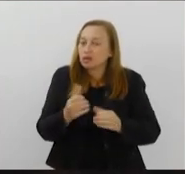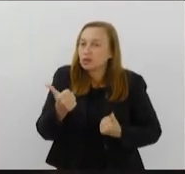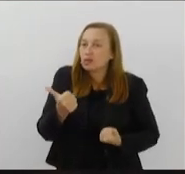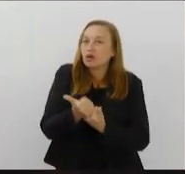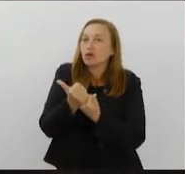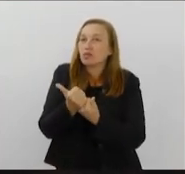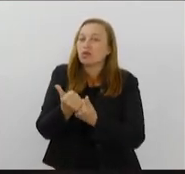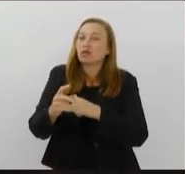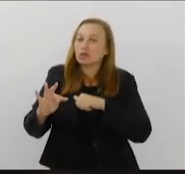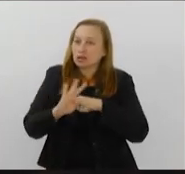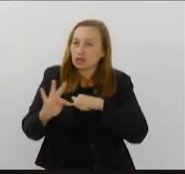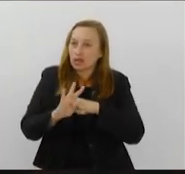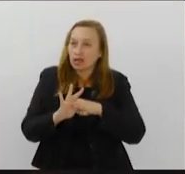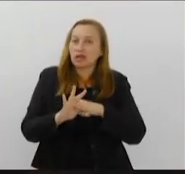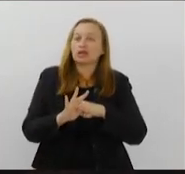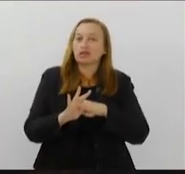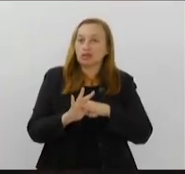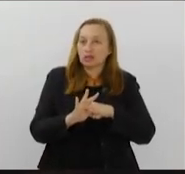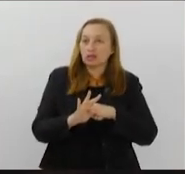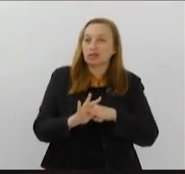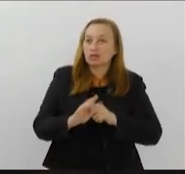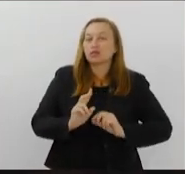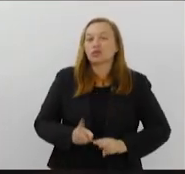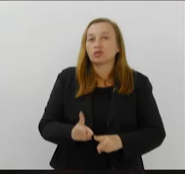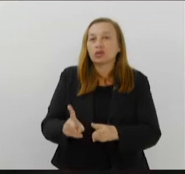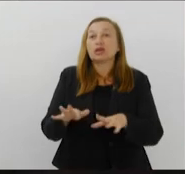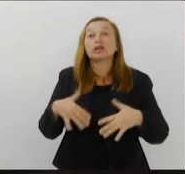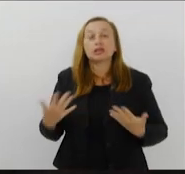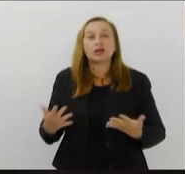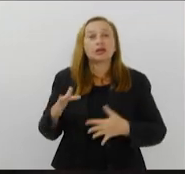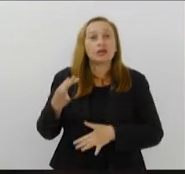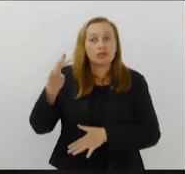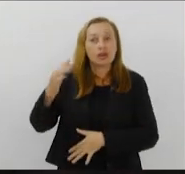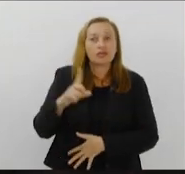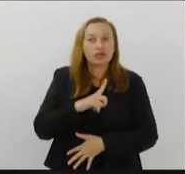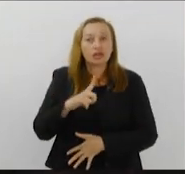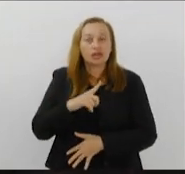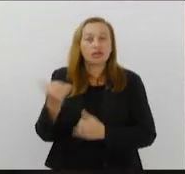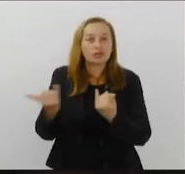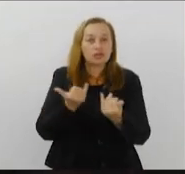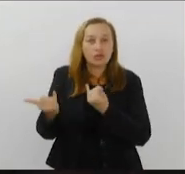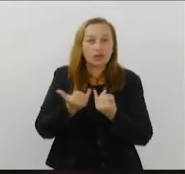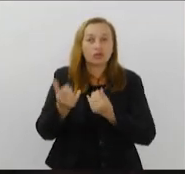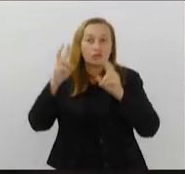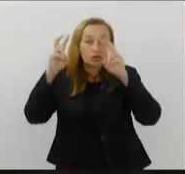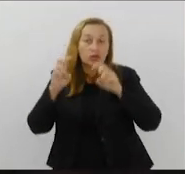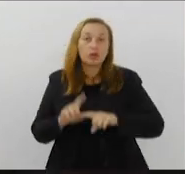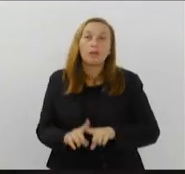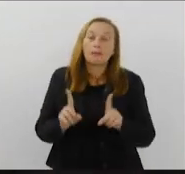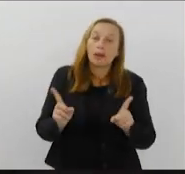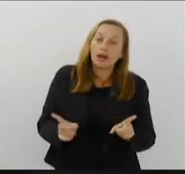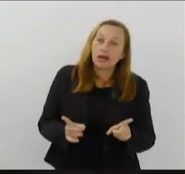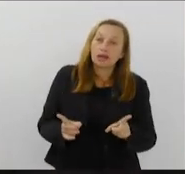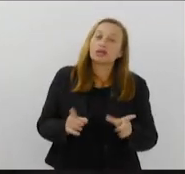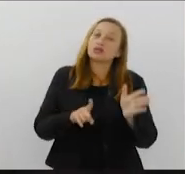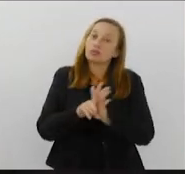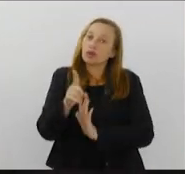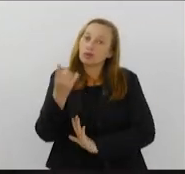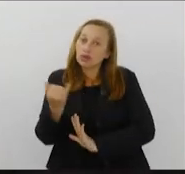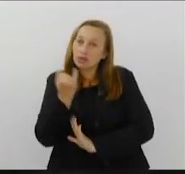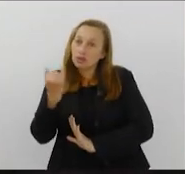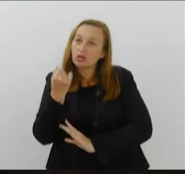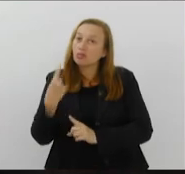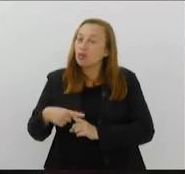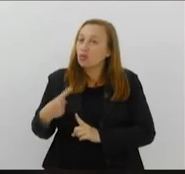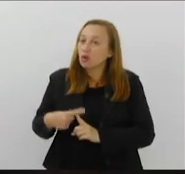suporte técnico e uma assessoria continuada. Então, em breve, nós teremos notícias sobre isso, mas a sua pergunta é muito interessante,